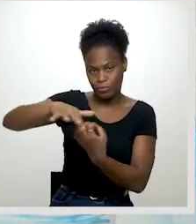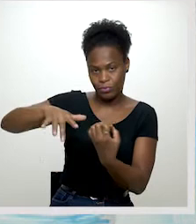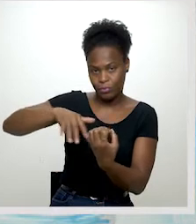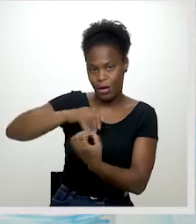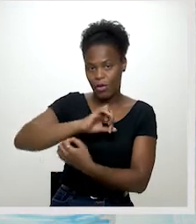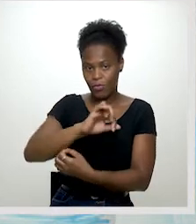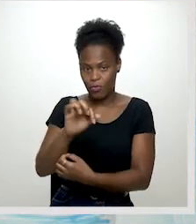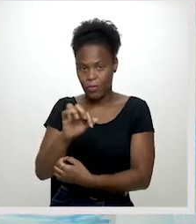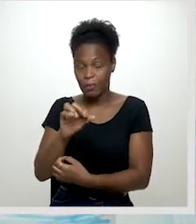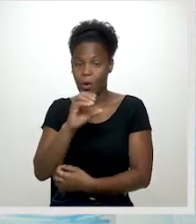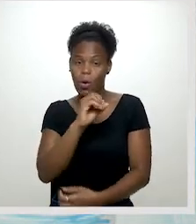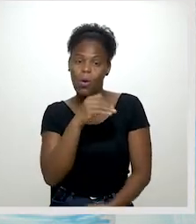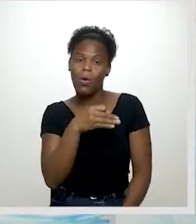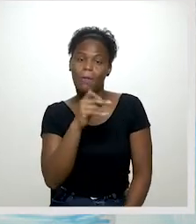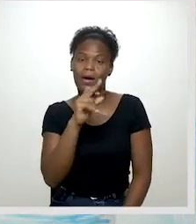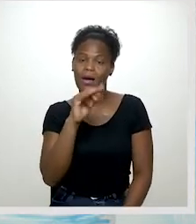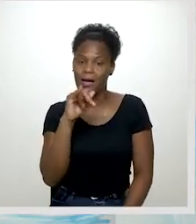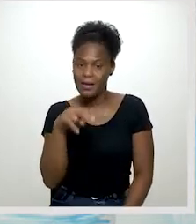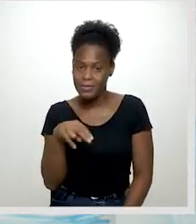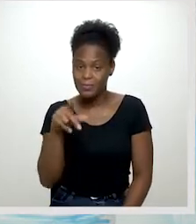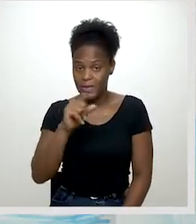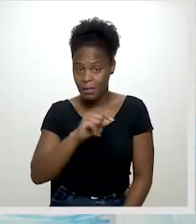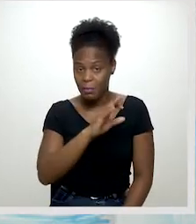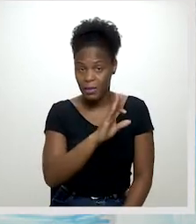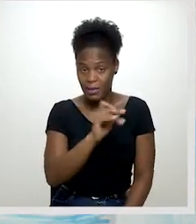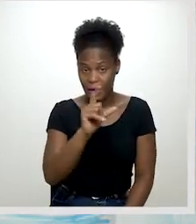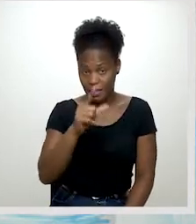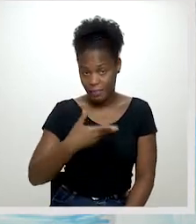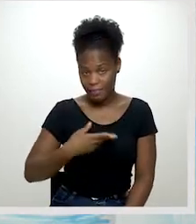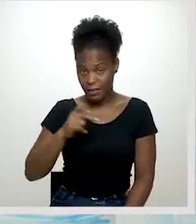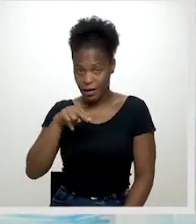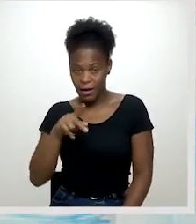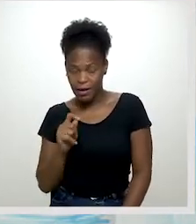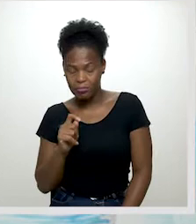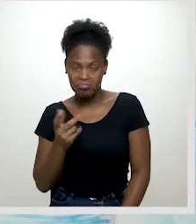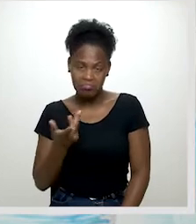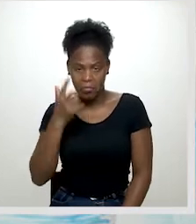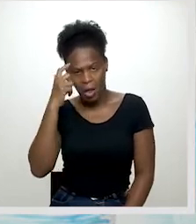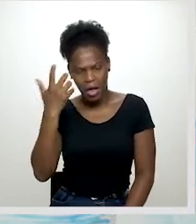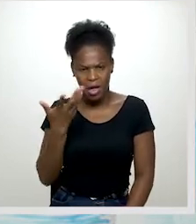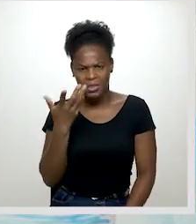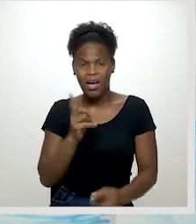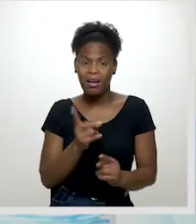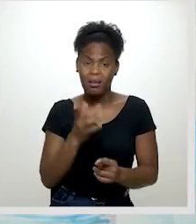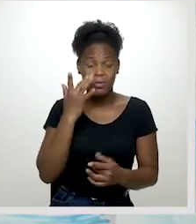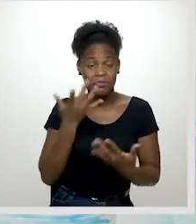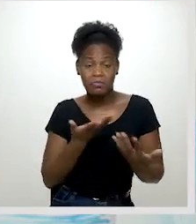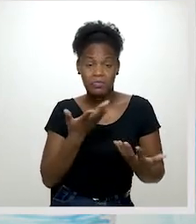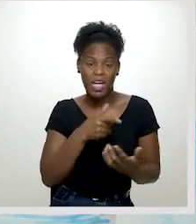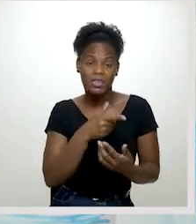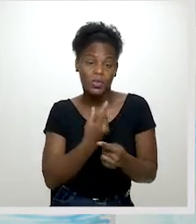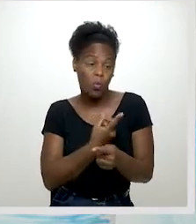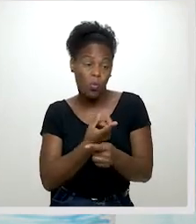Oparin e Haldane suporam que talvez essas reações químicas que a Terra